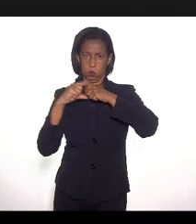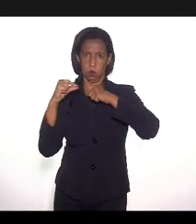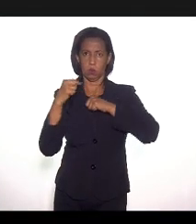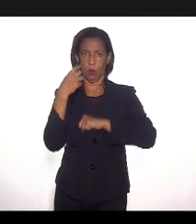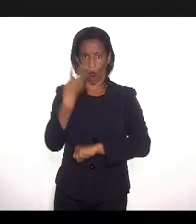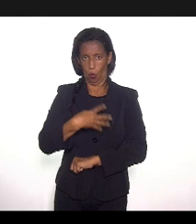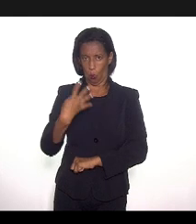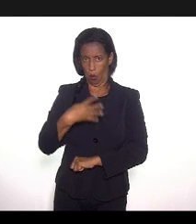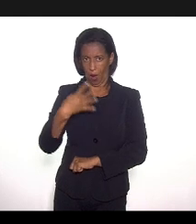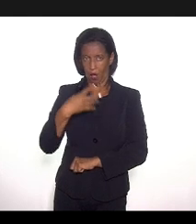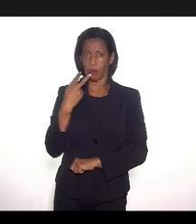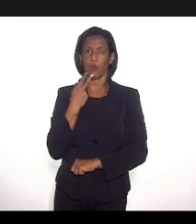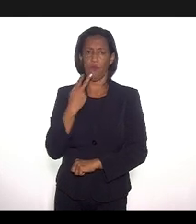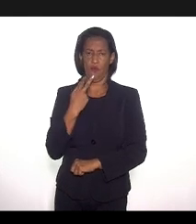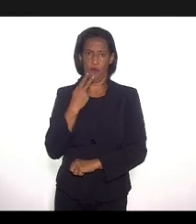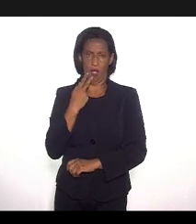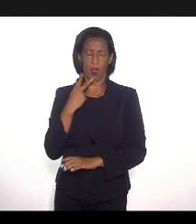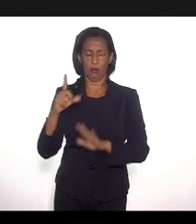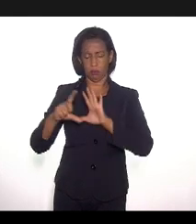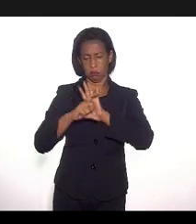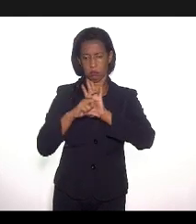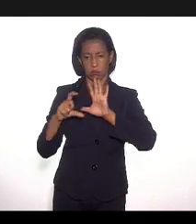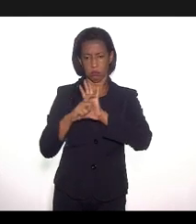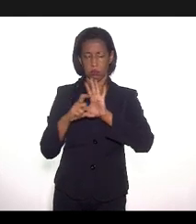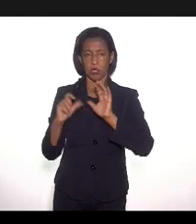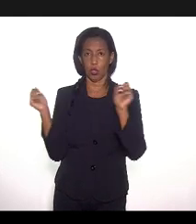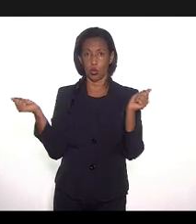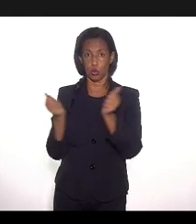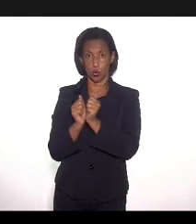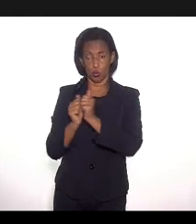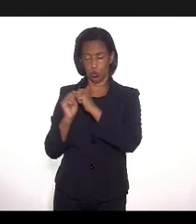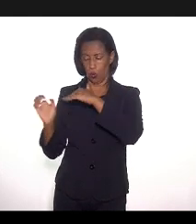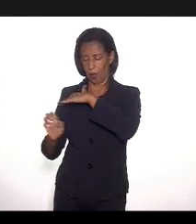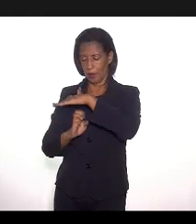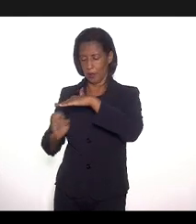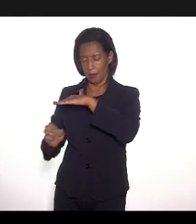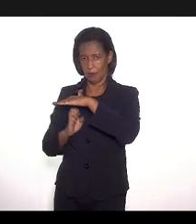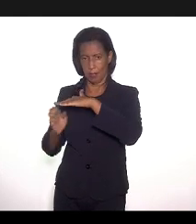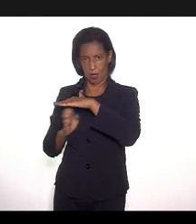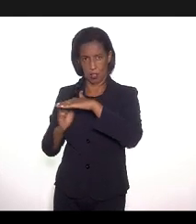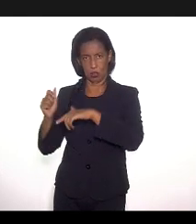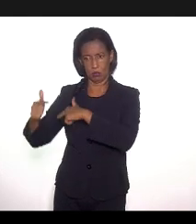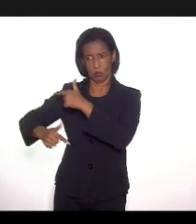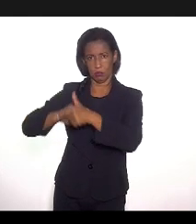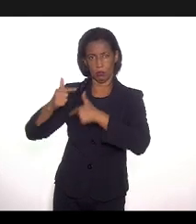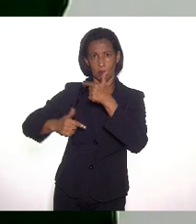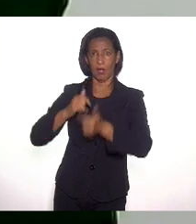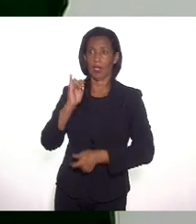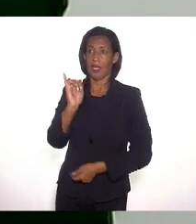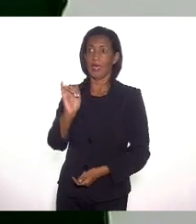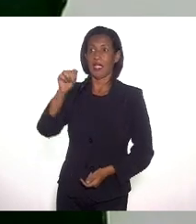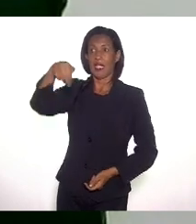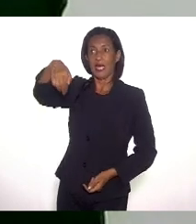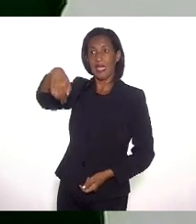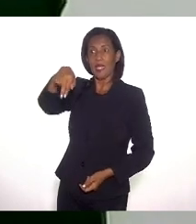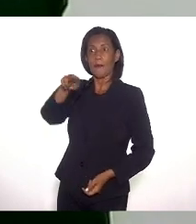Estabelecimentos mencionados no artigo 1º da presente lei deverão requerer, junto às empresas prestadoras de serviço, a imunidade a quem tem direito.